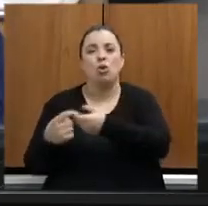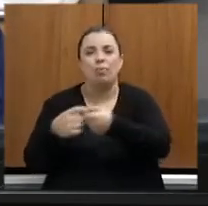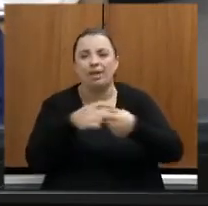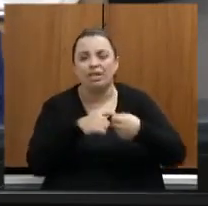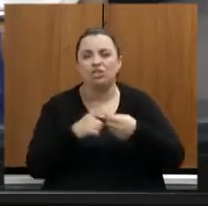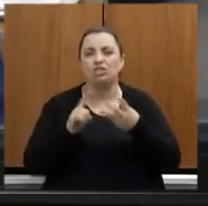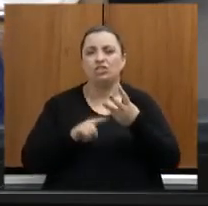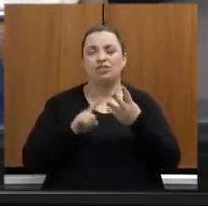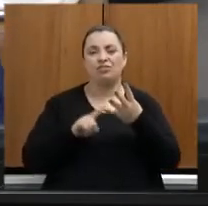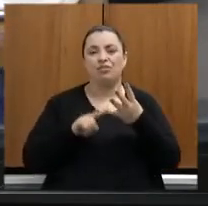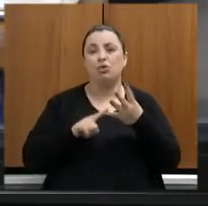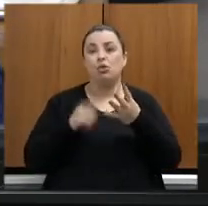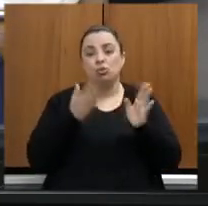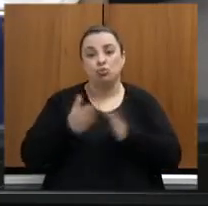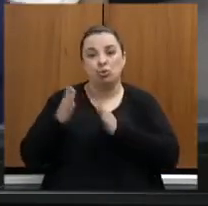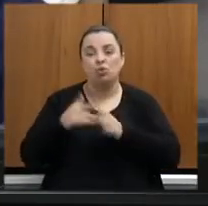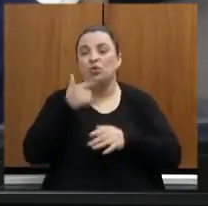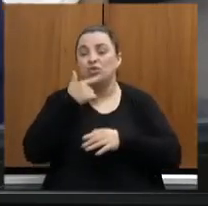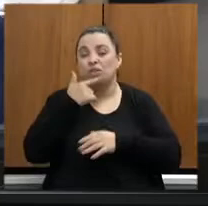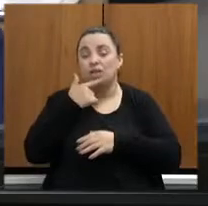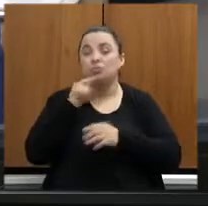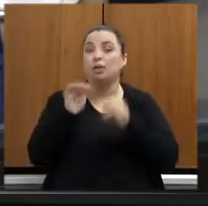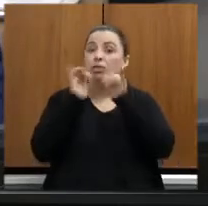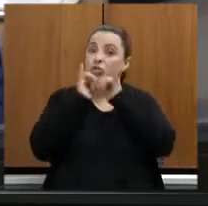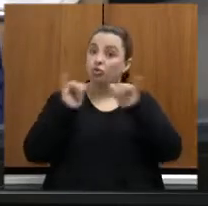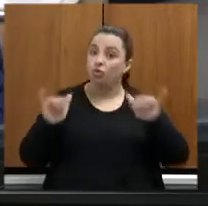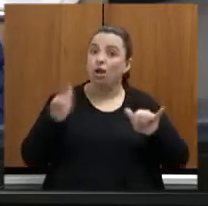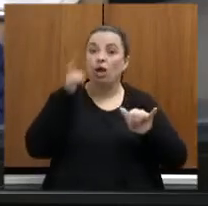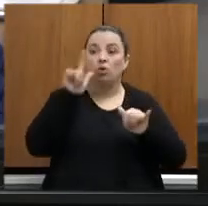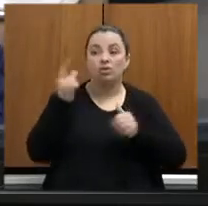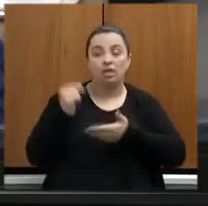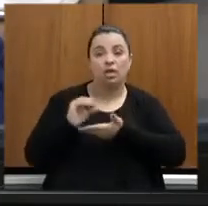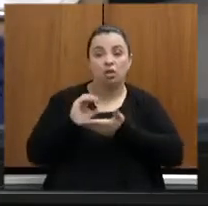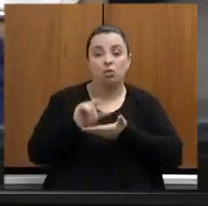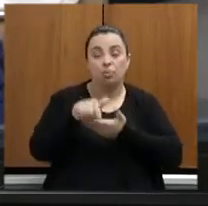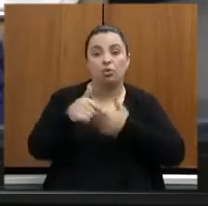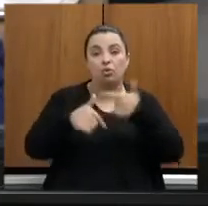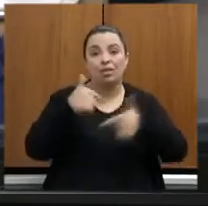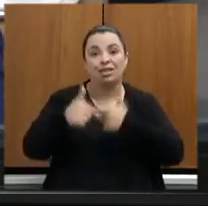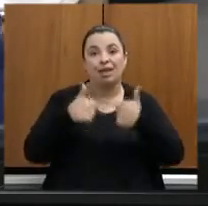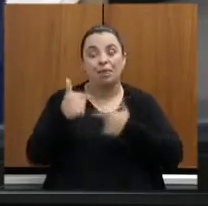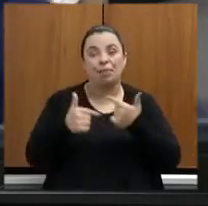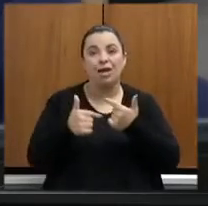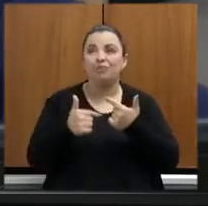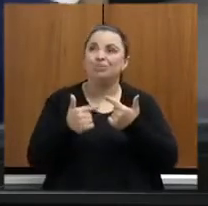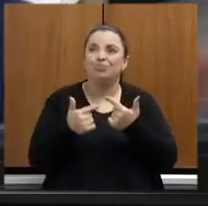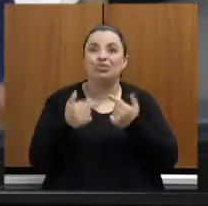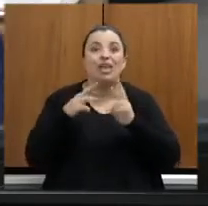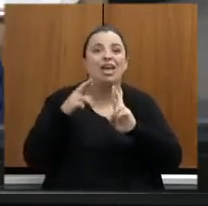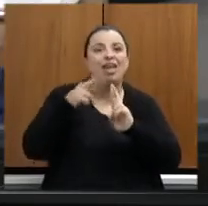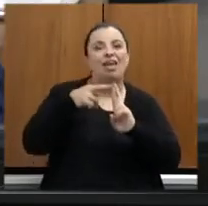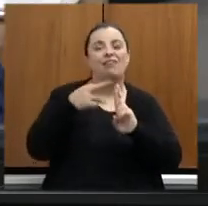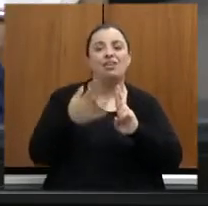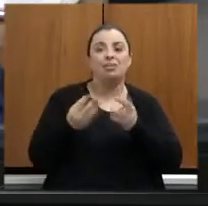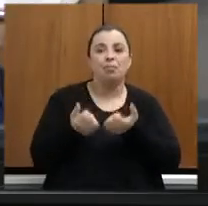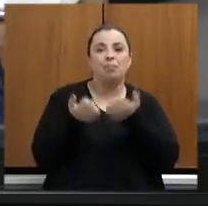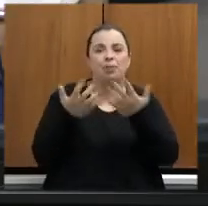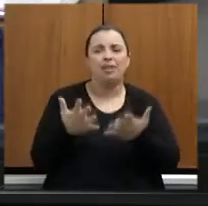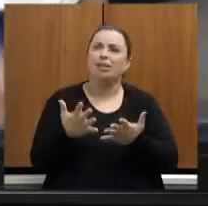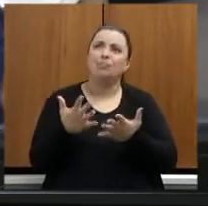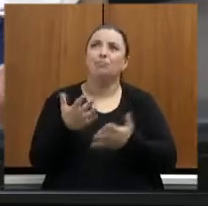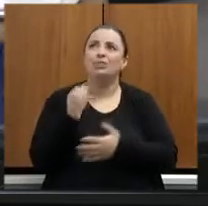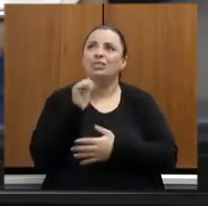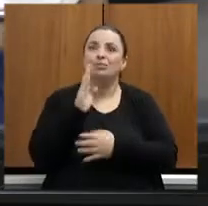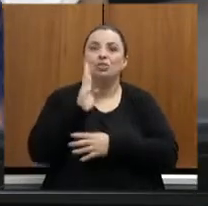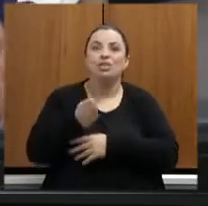divulgar e isso conseguir recurso e começar a fazer um trabalho Piloto para poder certificar no mínimo de uma vez 6 mil propriedades